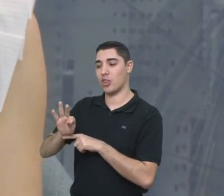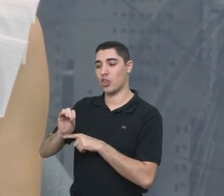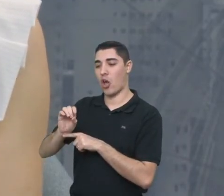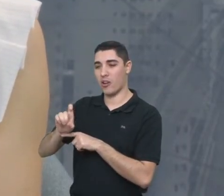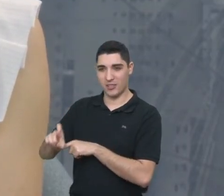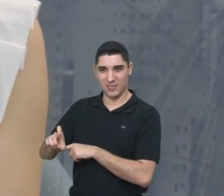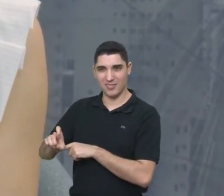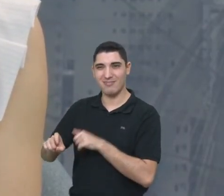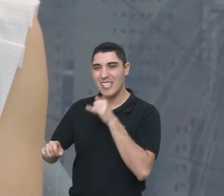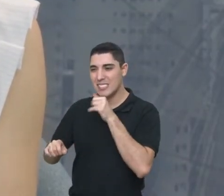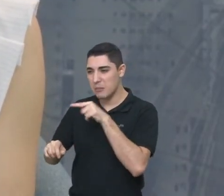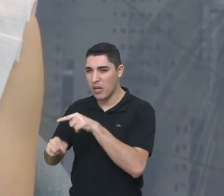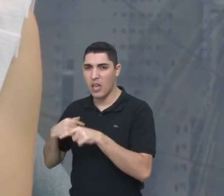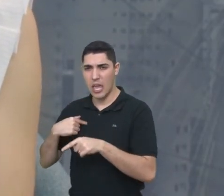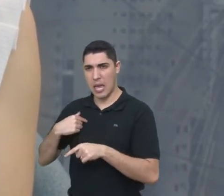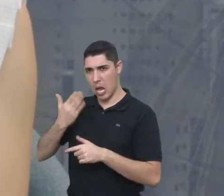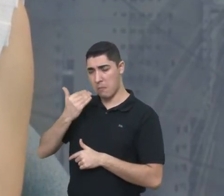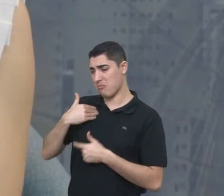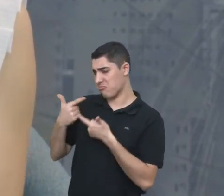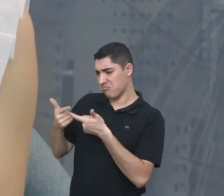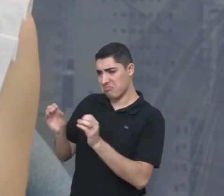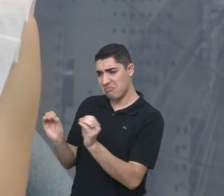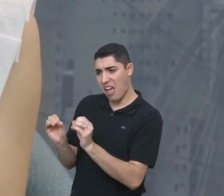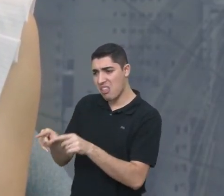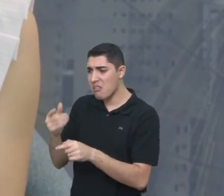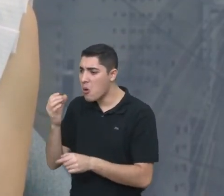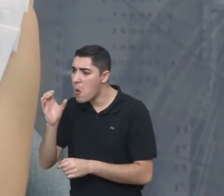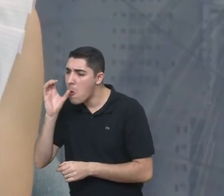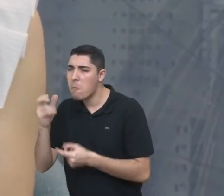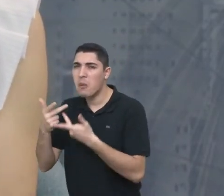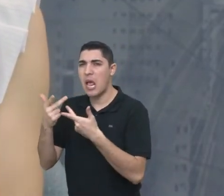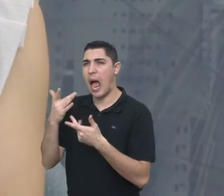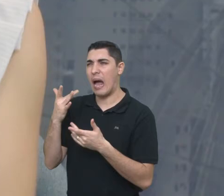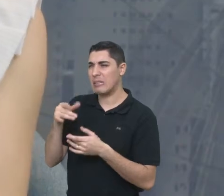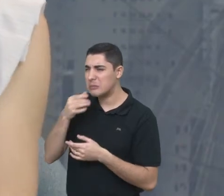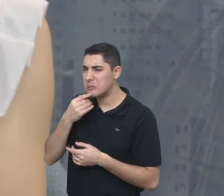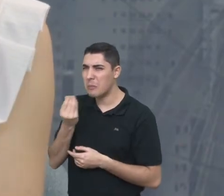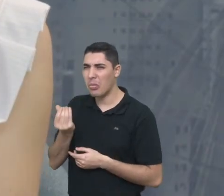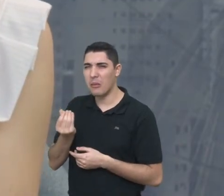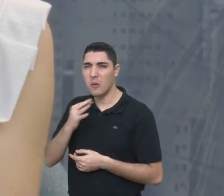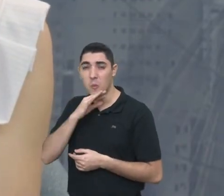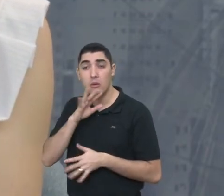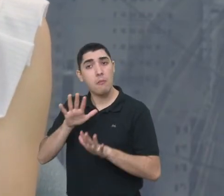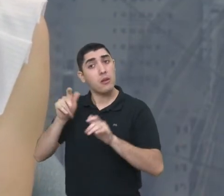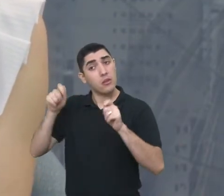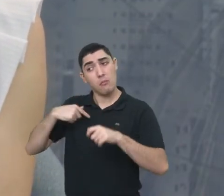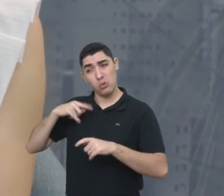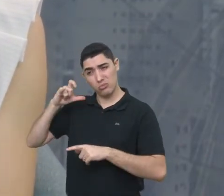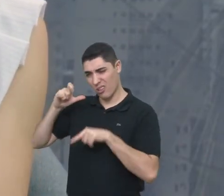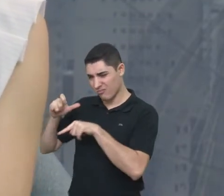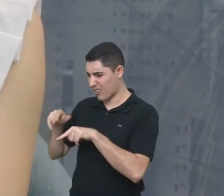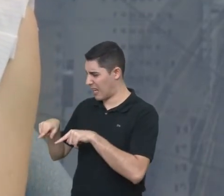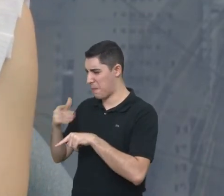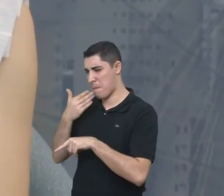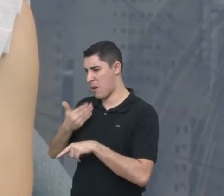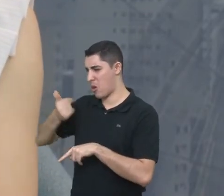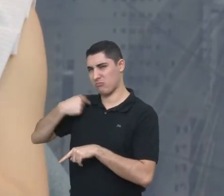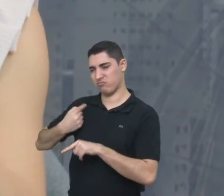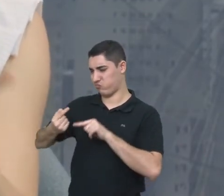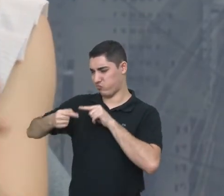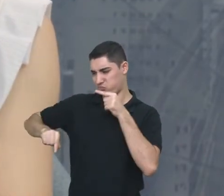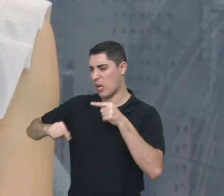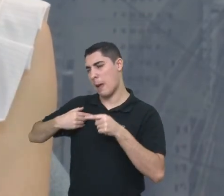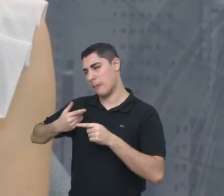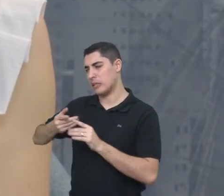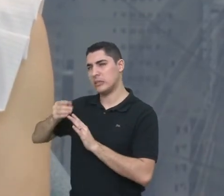na alimentação não existe essa coisa de detox. Mas na rede social a gente pode e deve constantemente filtrar, assim, isso não está me fazendo bem,